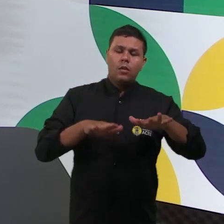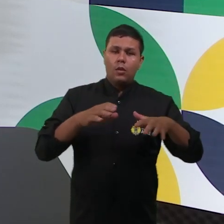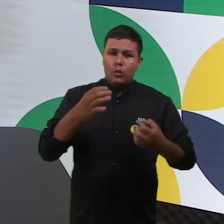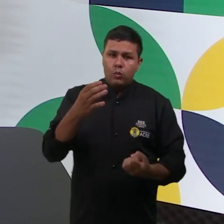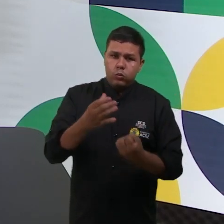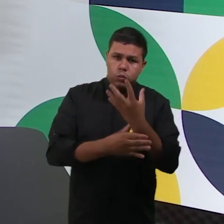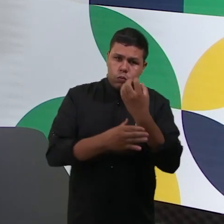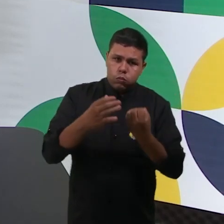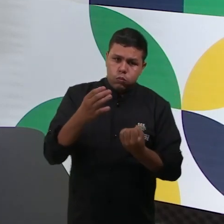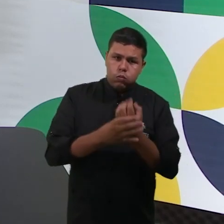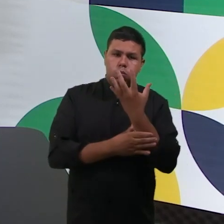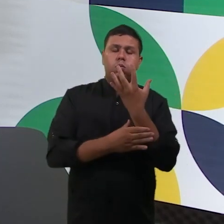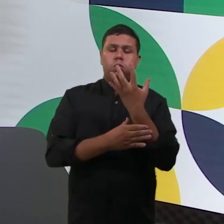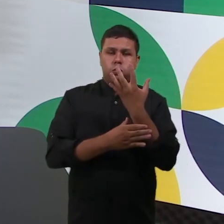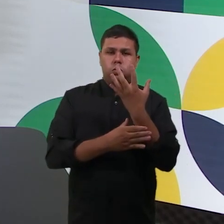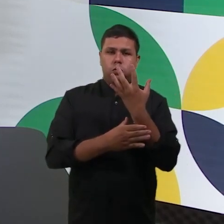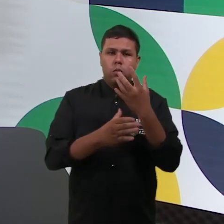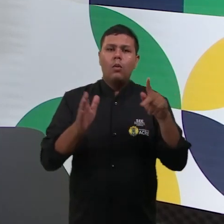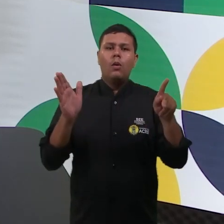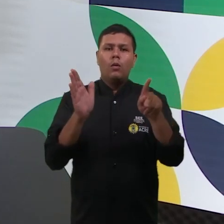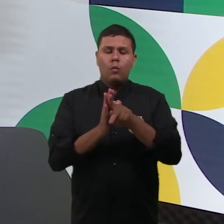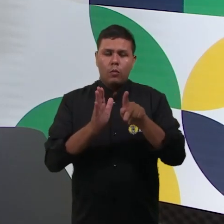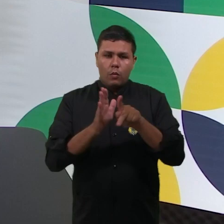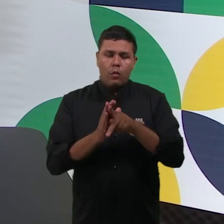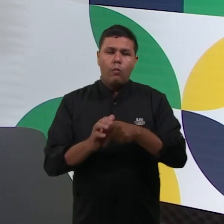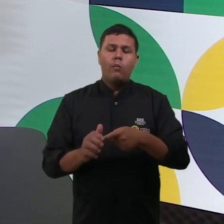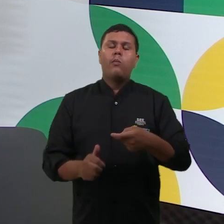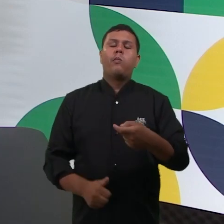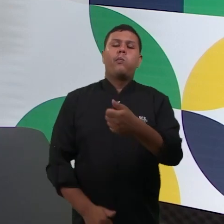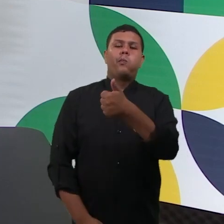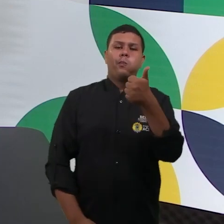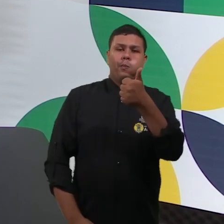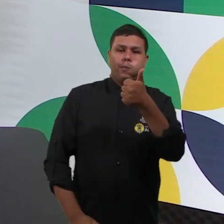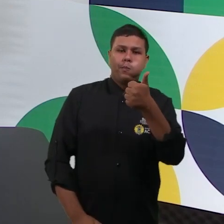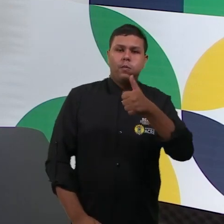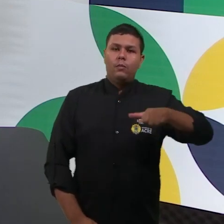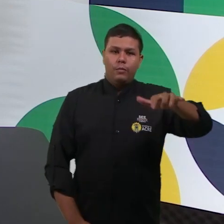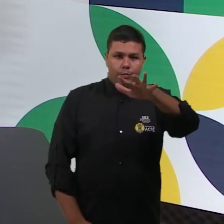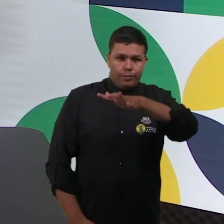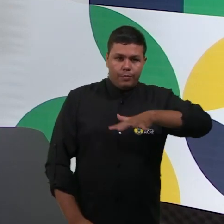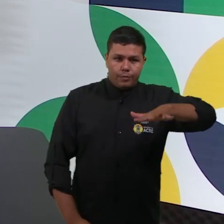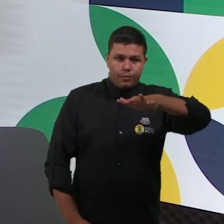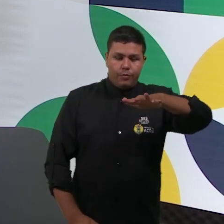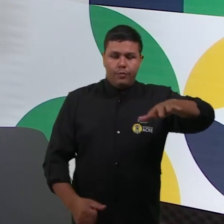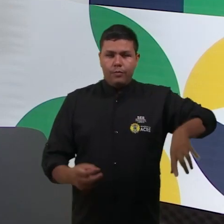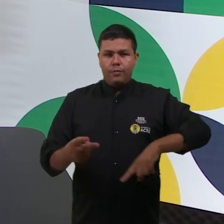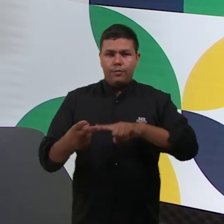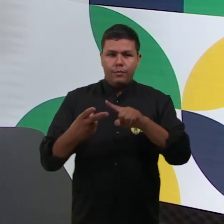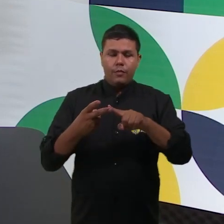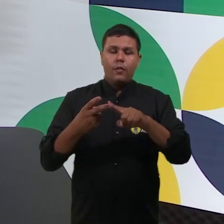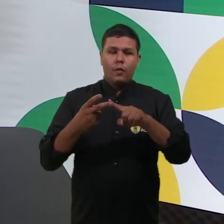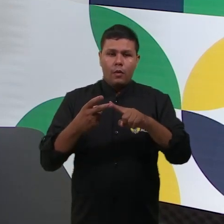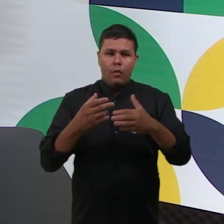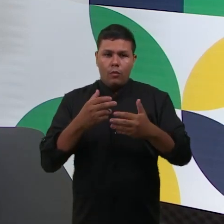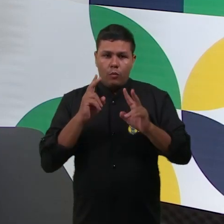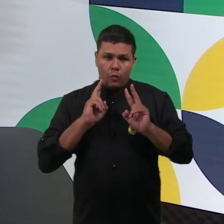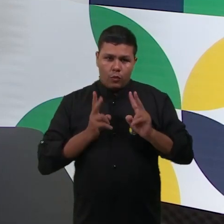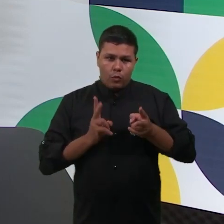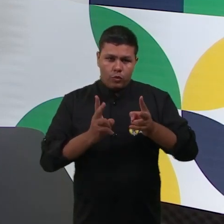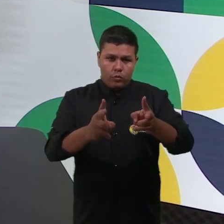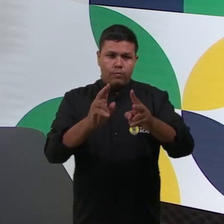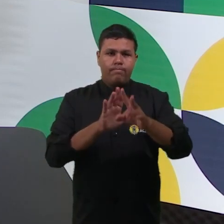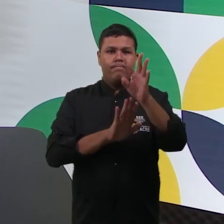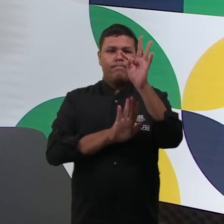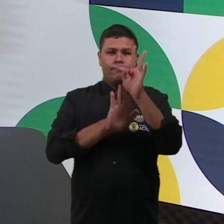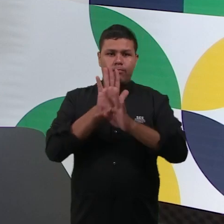fornecido, tá, do setor primário. Aí nós vamos então ver o restante do texto na tela, que